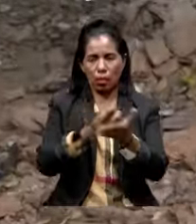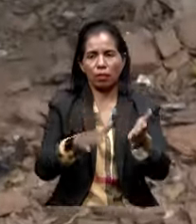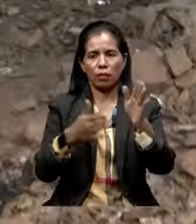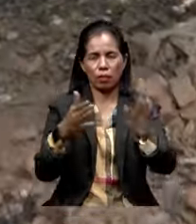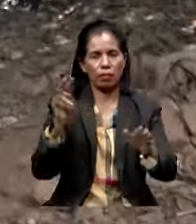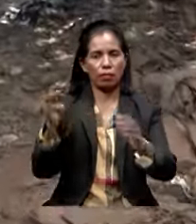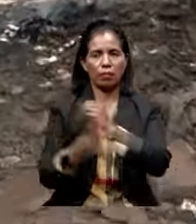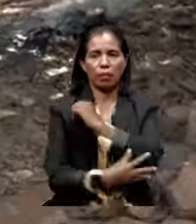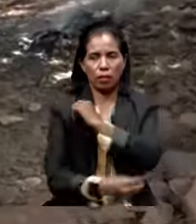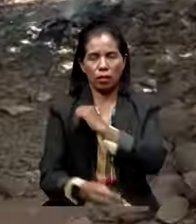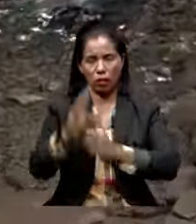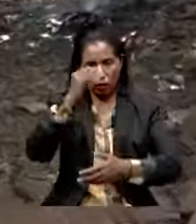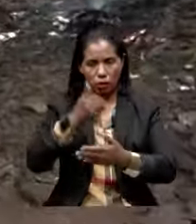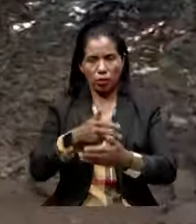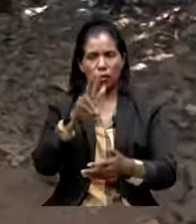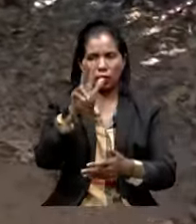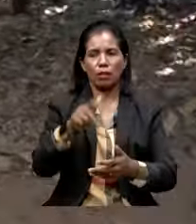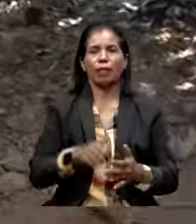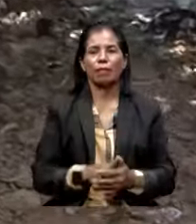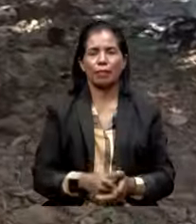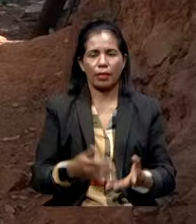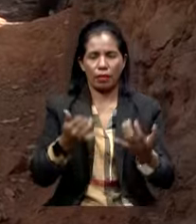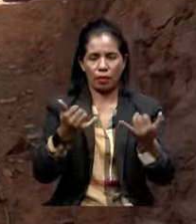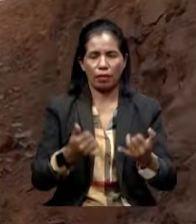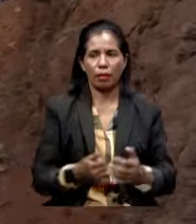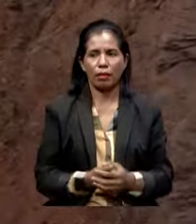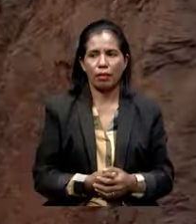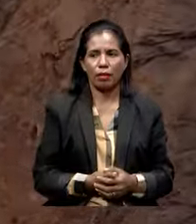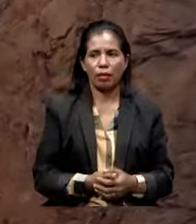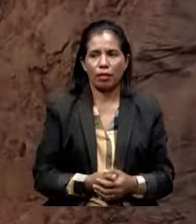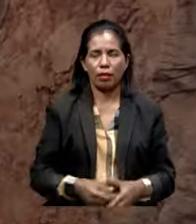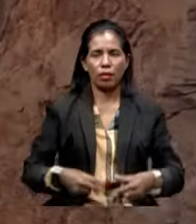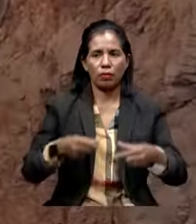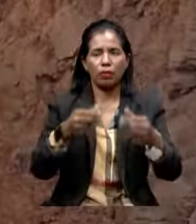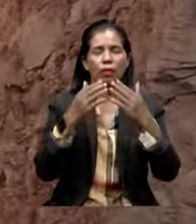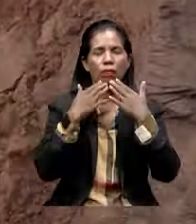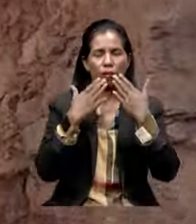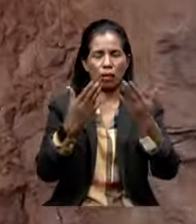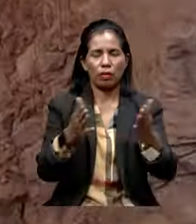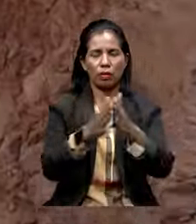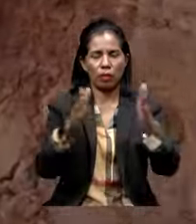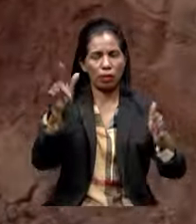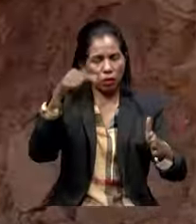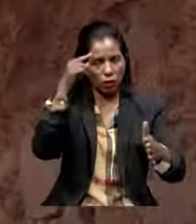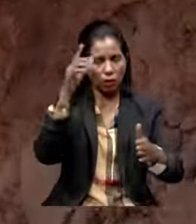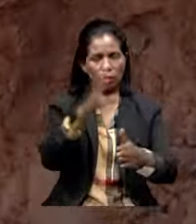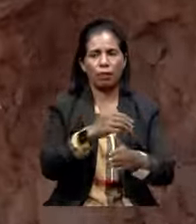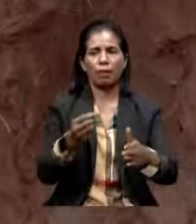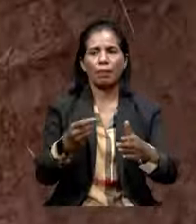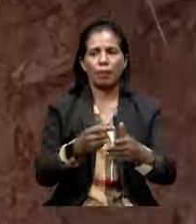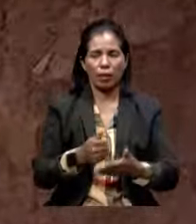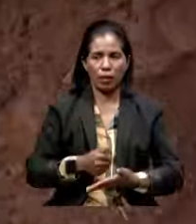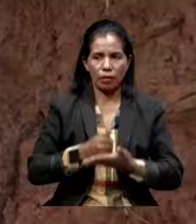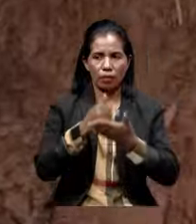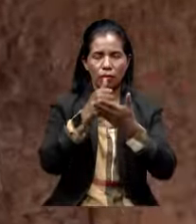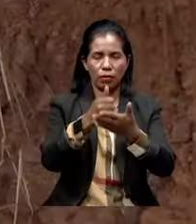tan hau nuwane tulu, idan ne ansa apo brigado bot ba. Governo ay